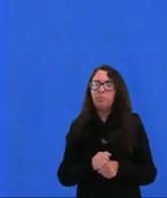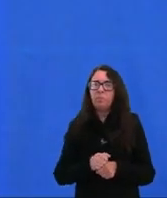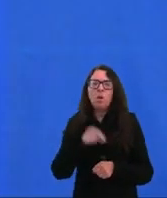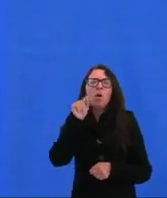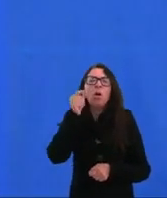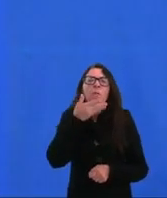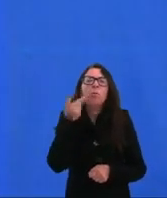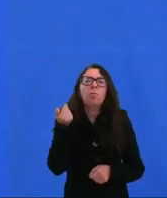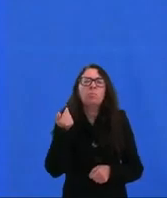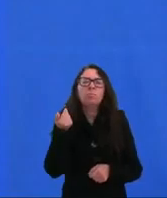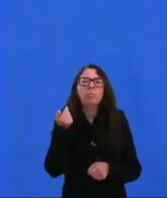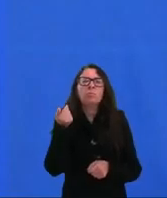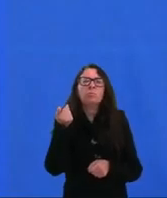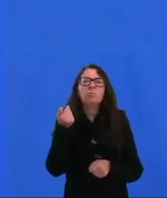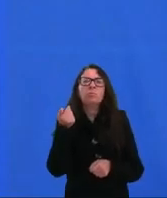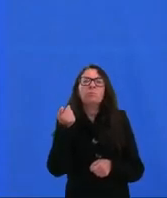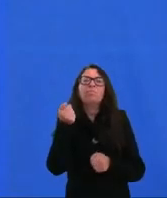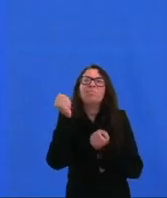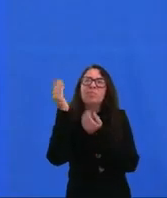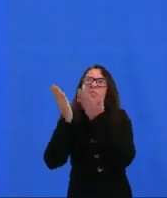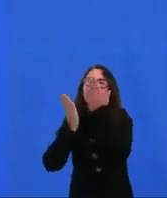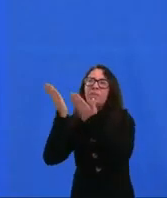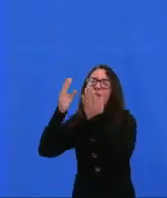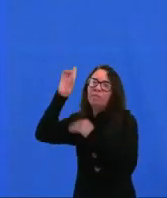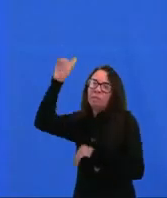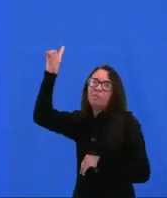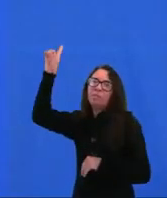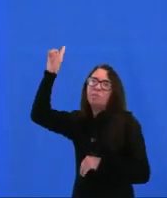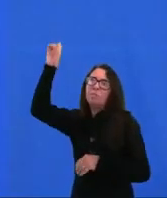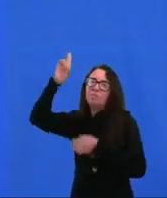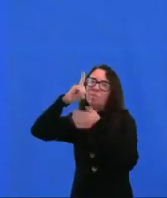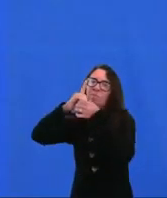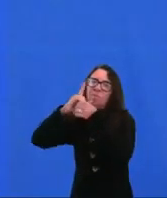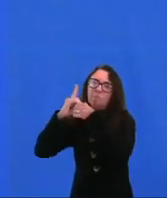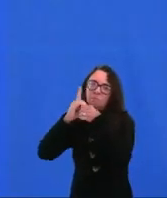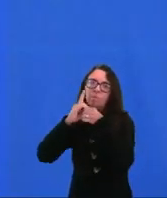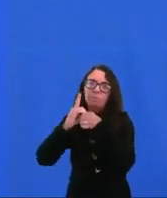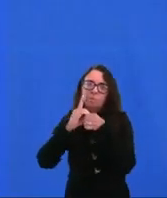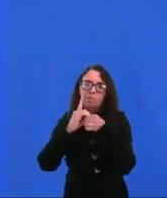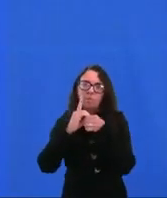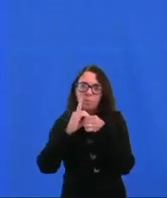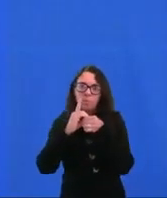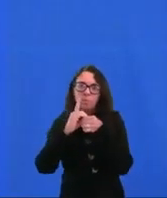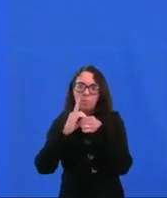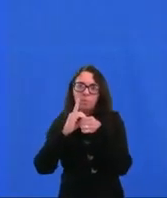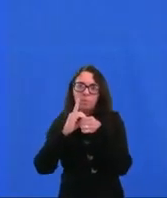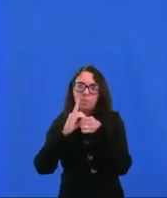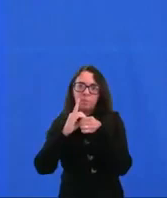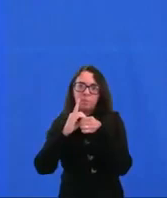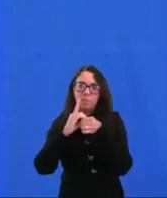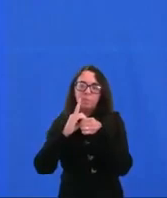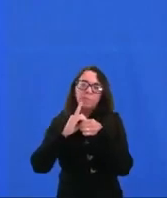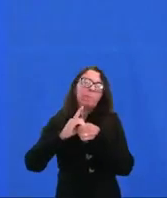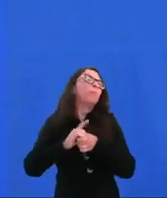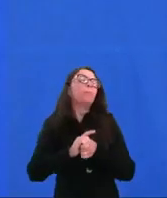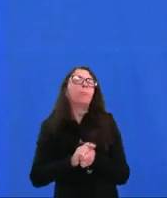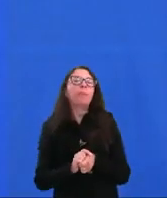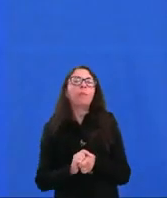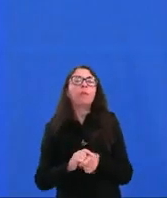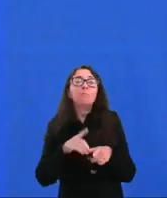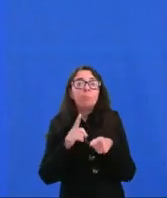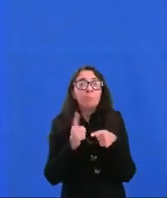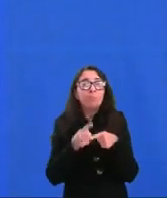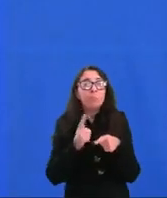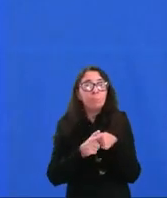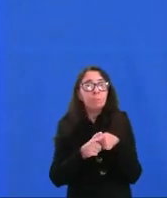Para que também não sejamos levados por qualquer vento de doutrina, mas que nós venhamos ser